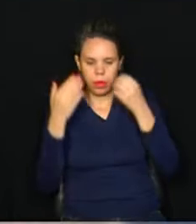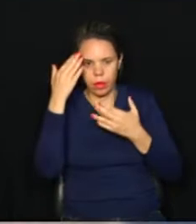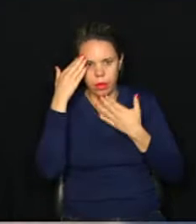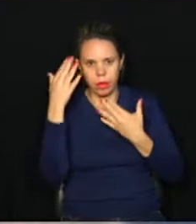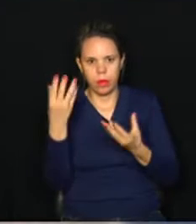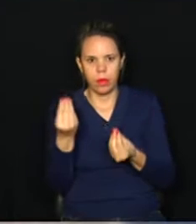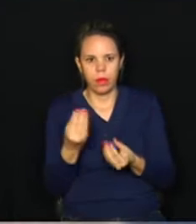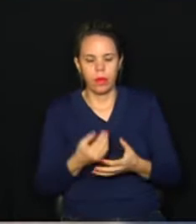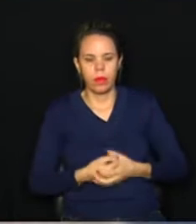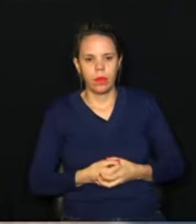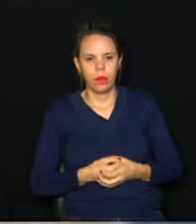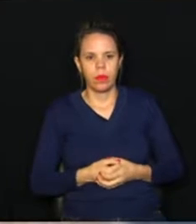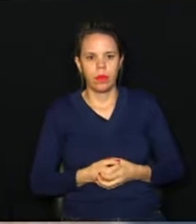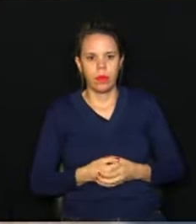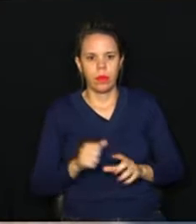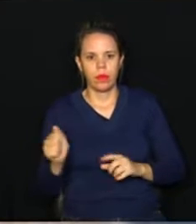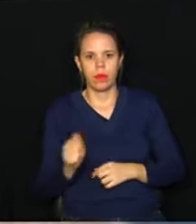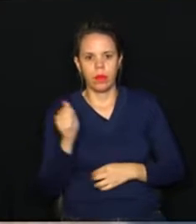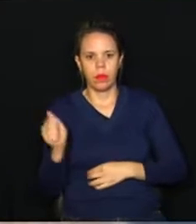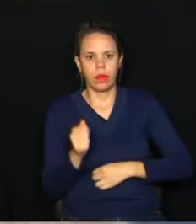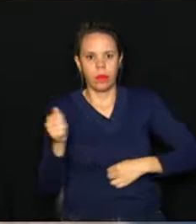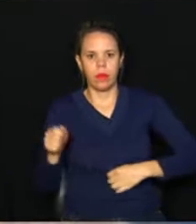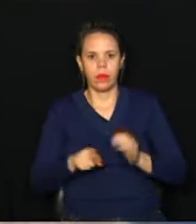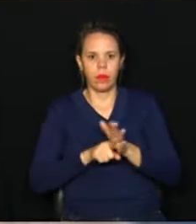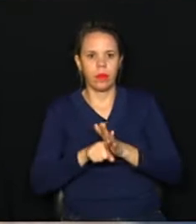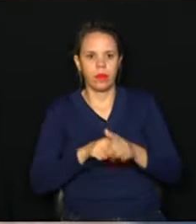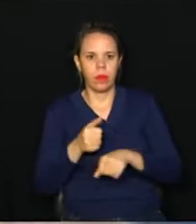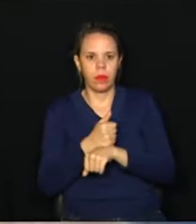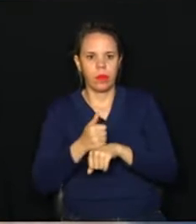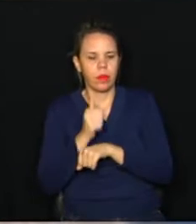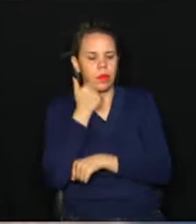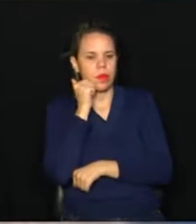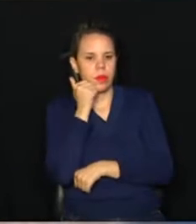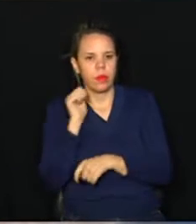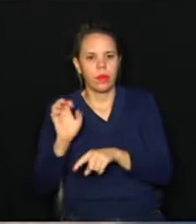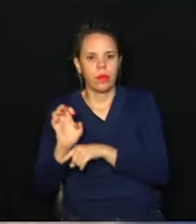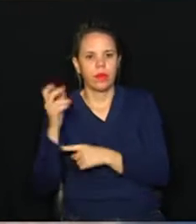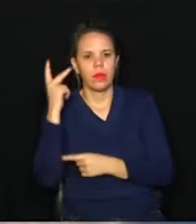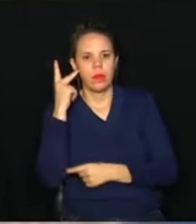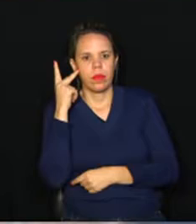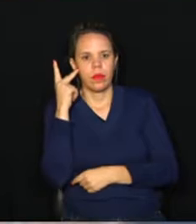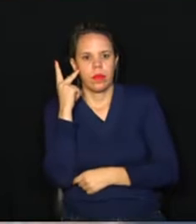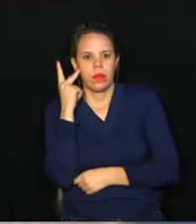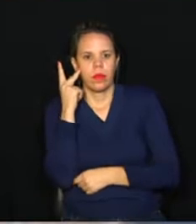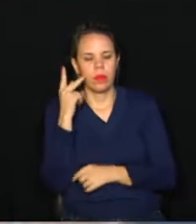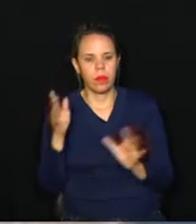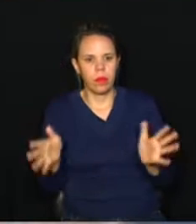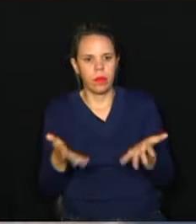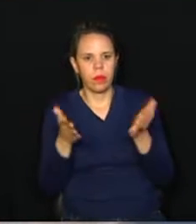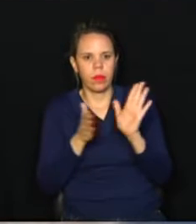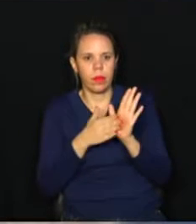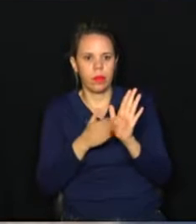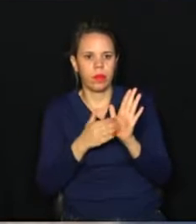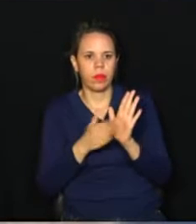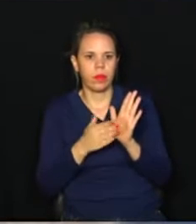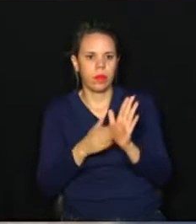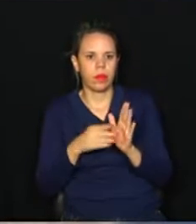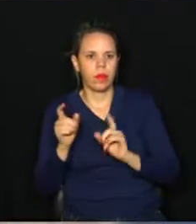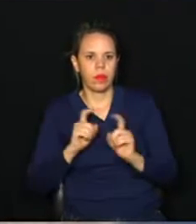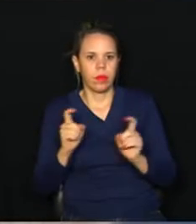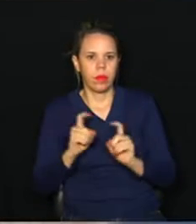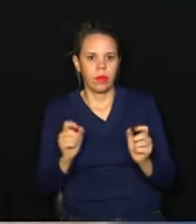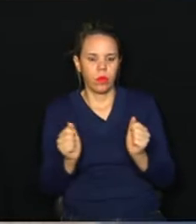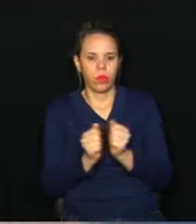muito a Associação de Pesquisadores Científicos do Estado de São Paulo, que propôs essa atividade junto à